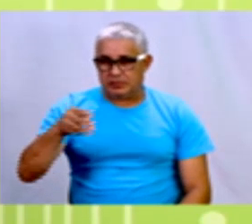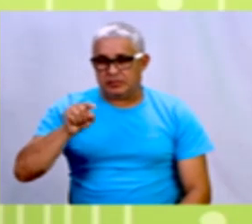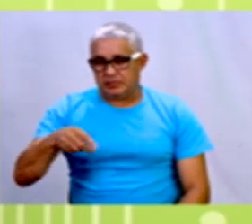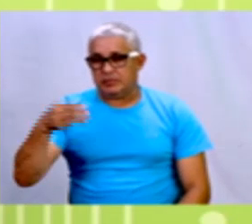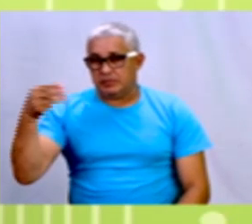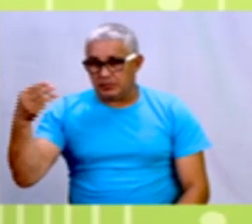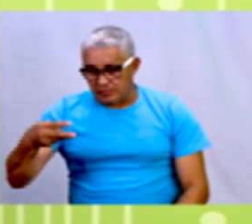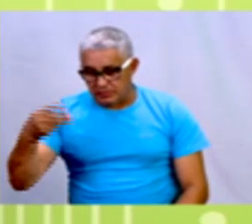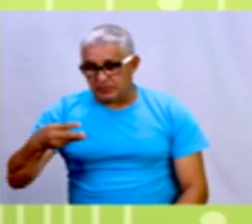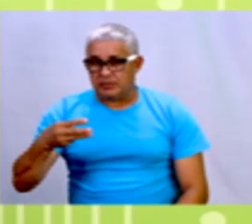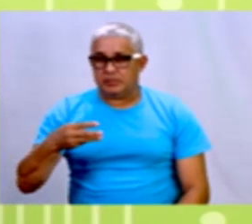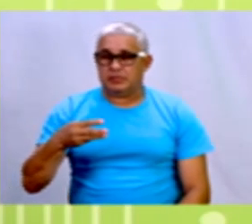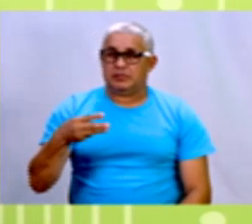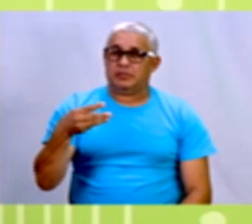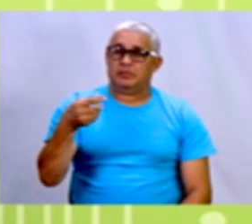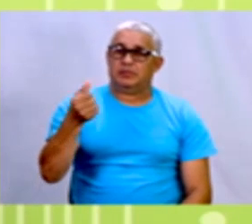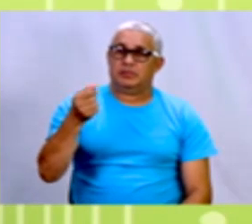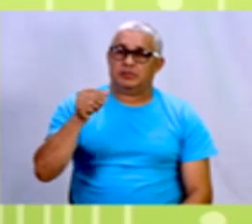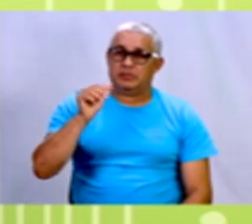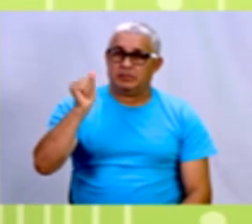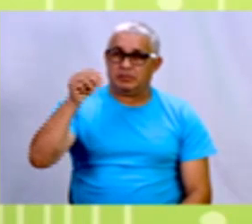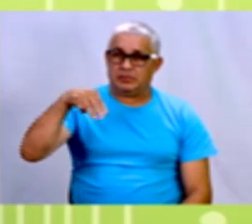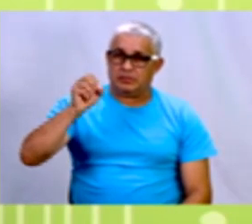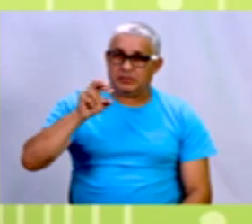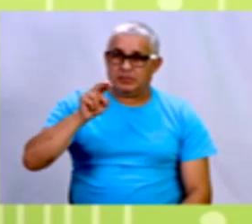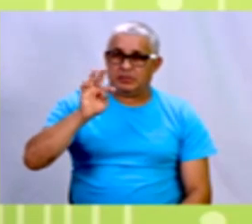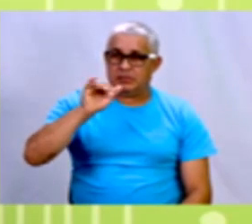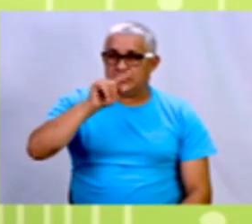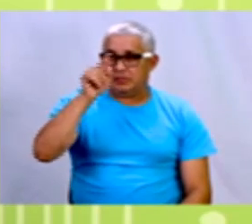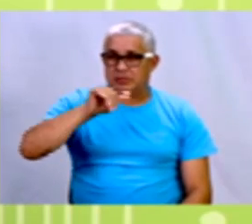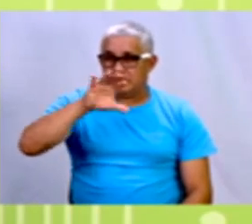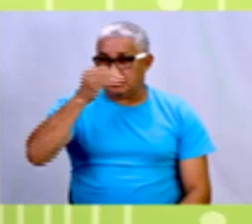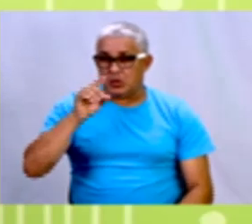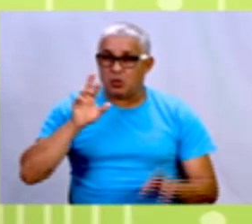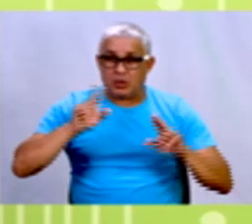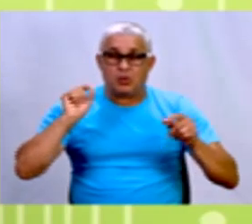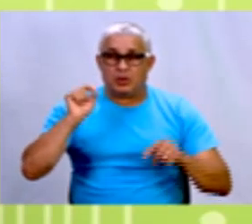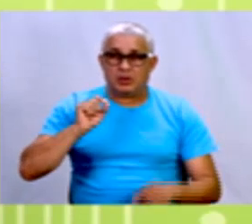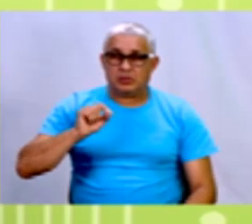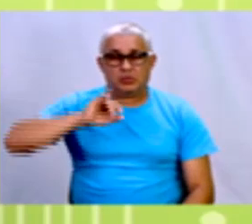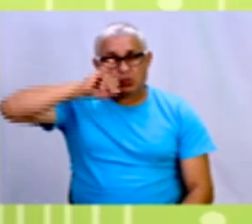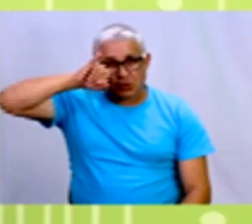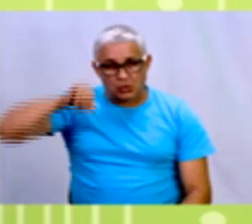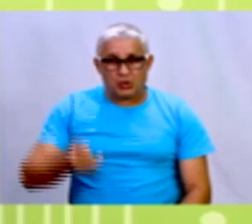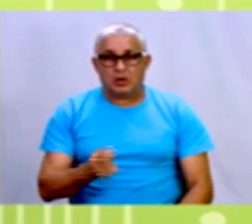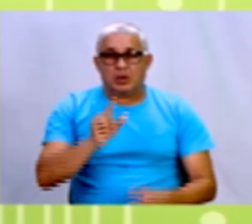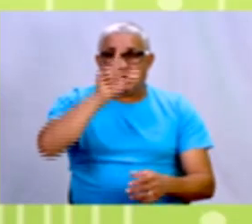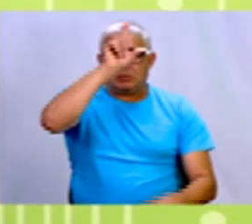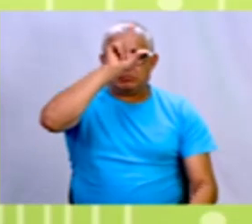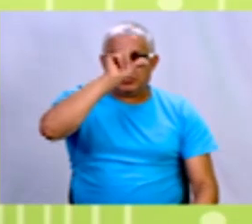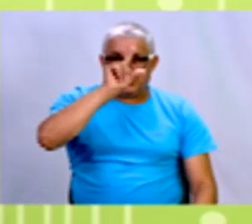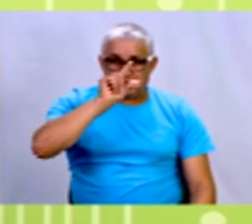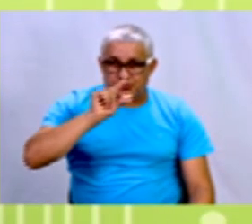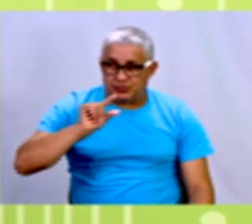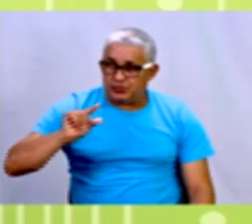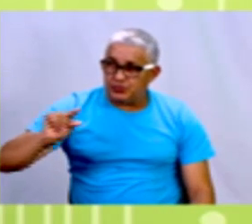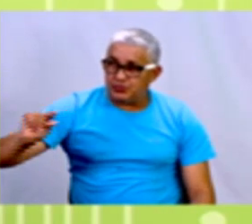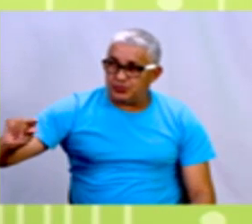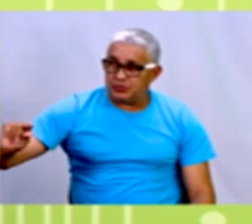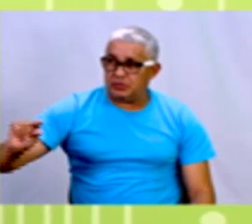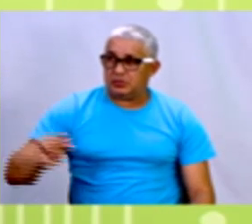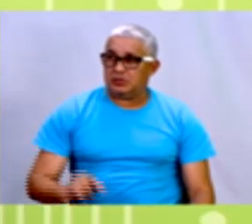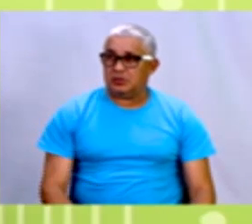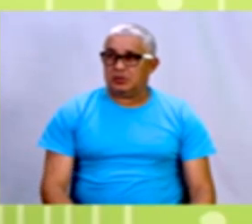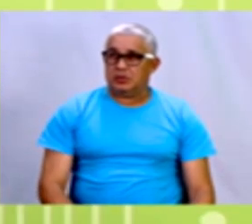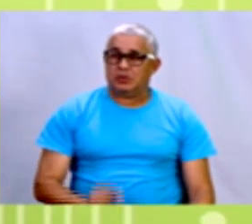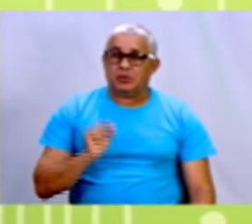valor da amortização. O que vai variar aí vai ser os juros, que vai começar um valor e vai diminuindo, tá? Mas a questão está perguntando